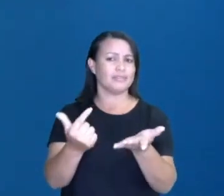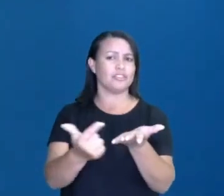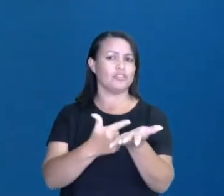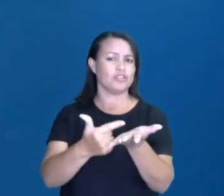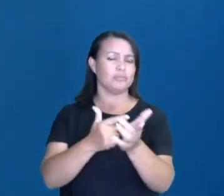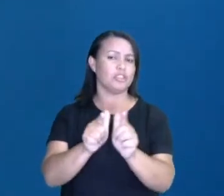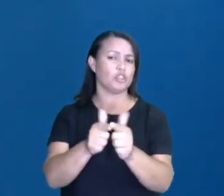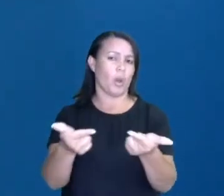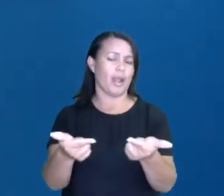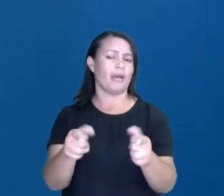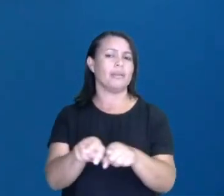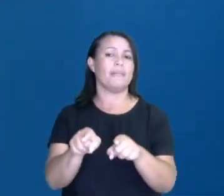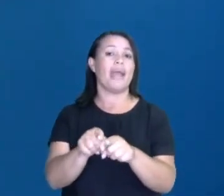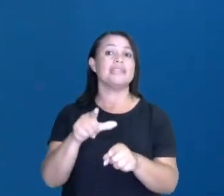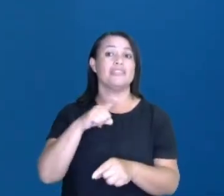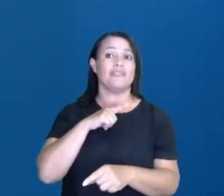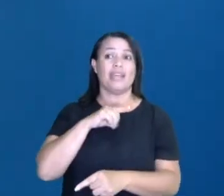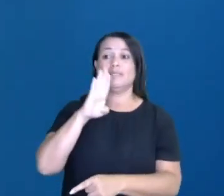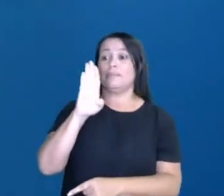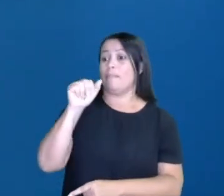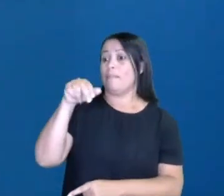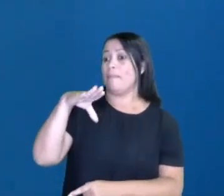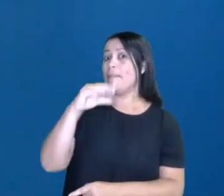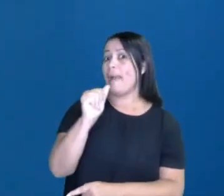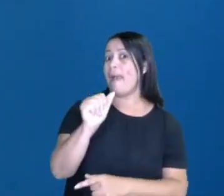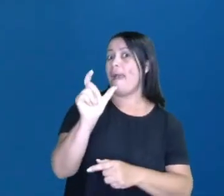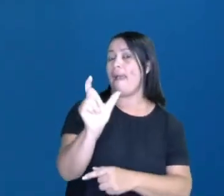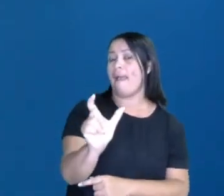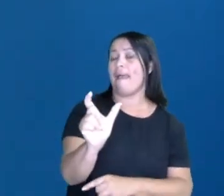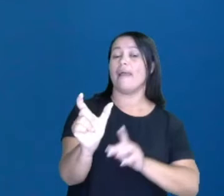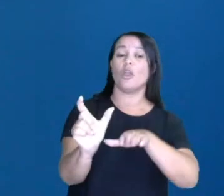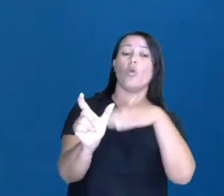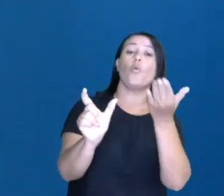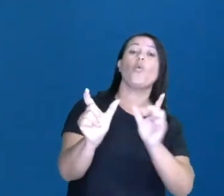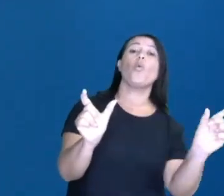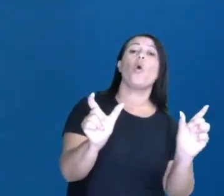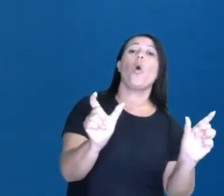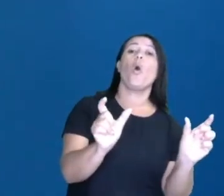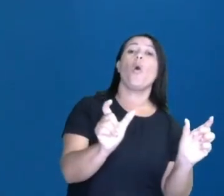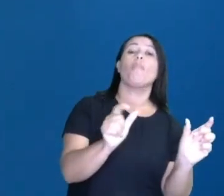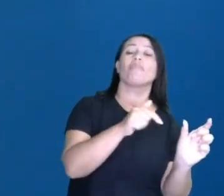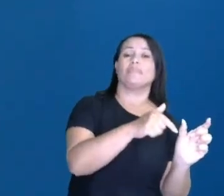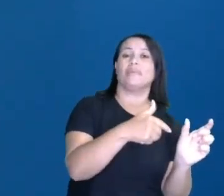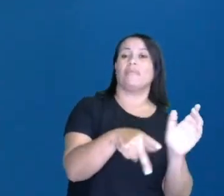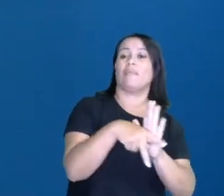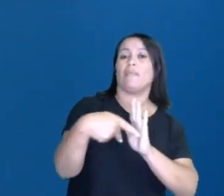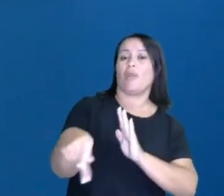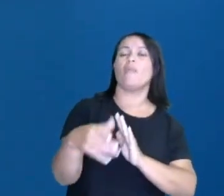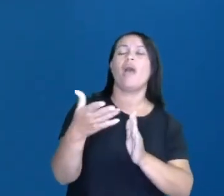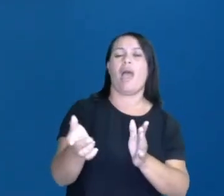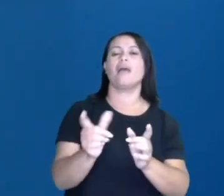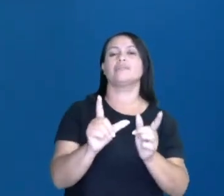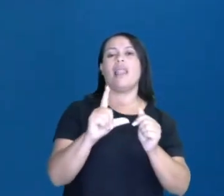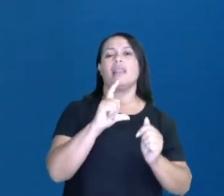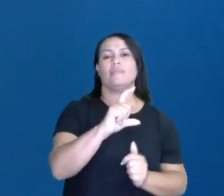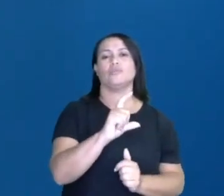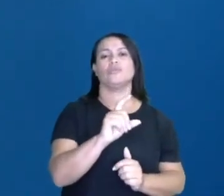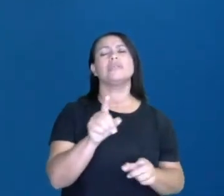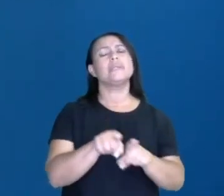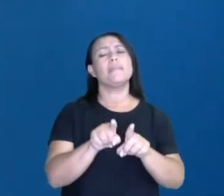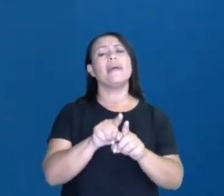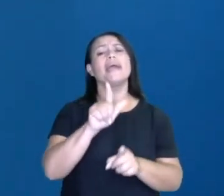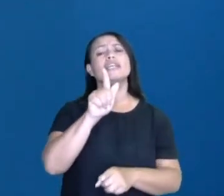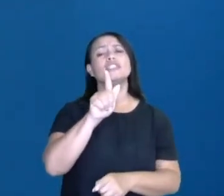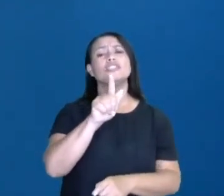tivesse banca e o nome daquela banca, né? Aí esse nome seria grafado com a letra maiúscula. E